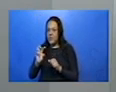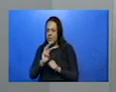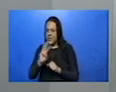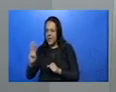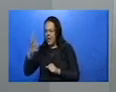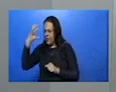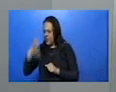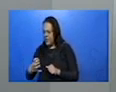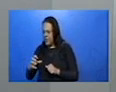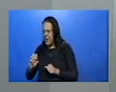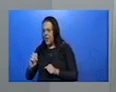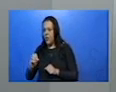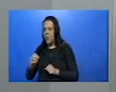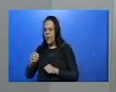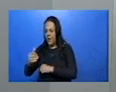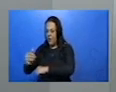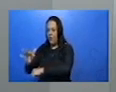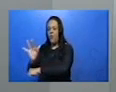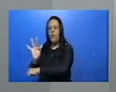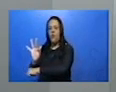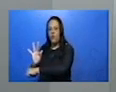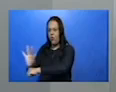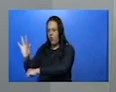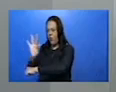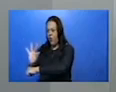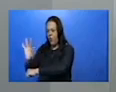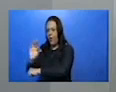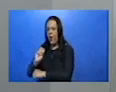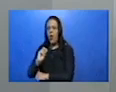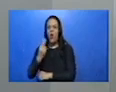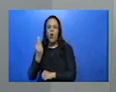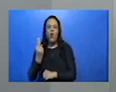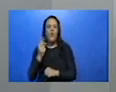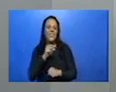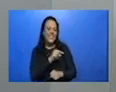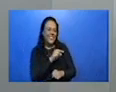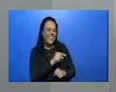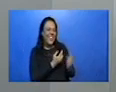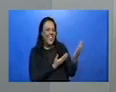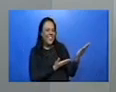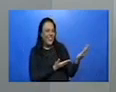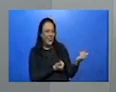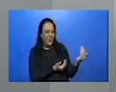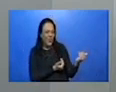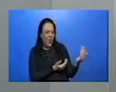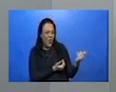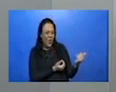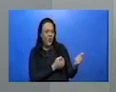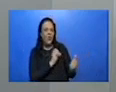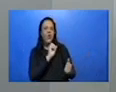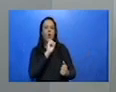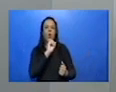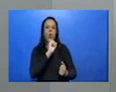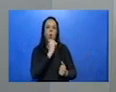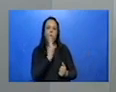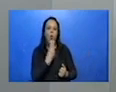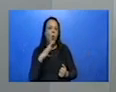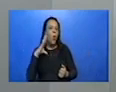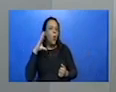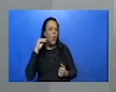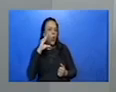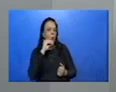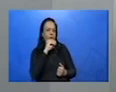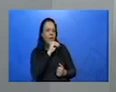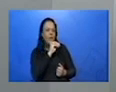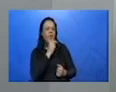público for infanto-juvenil, não é? Eu vou geralmente ter aí mais a predominância da primeira pessoa, com uma linguagem levemente mais